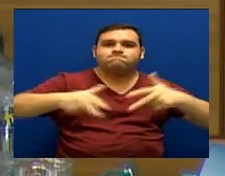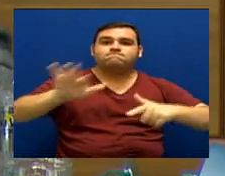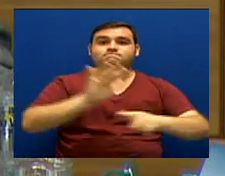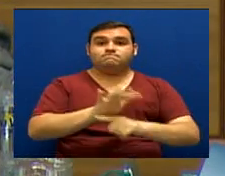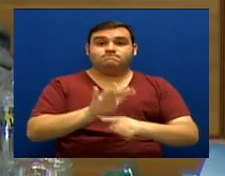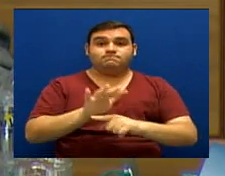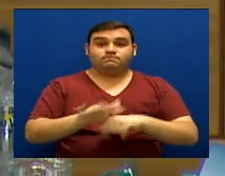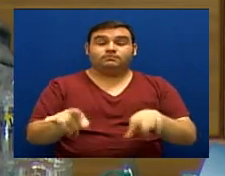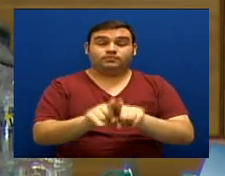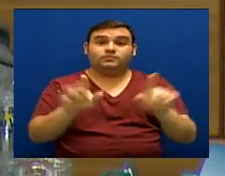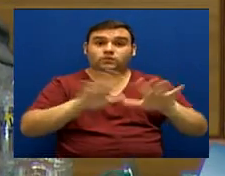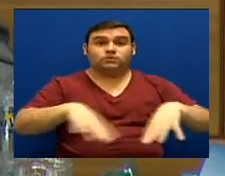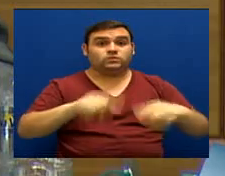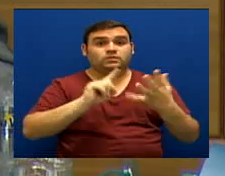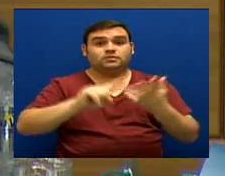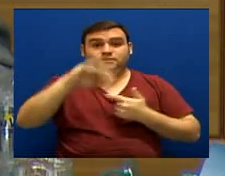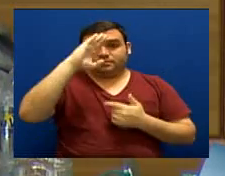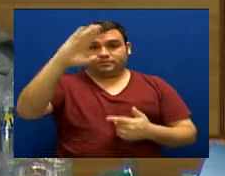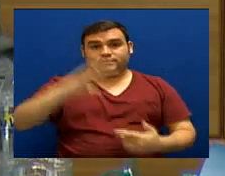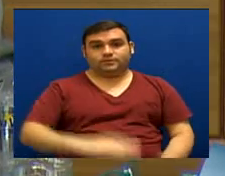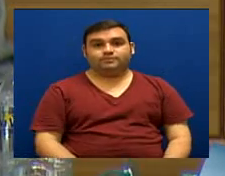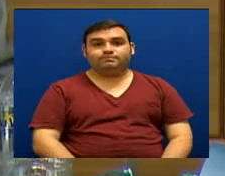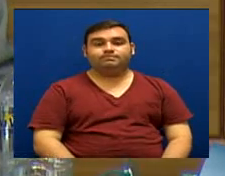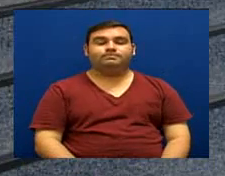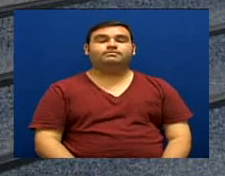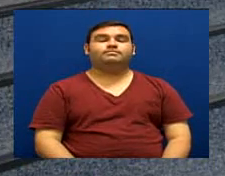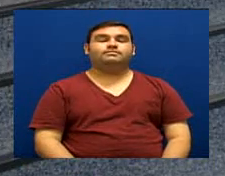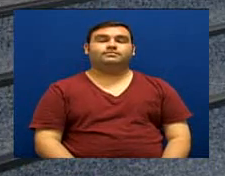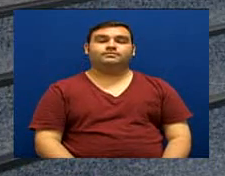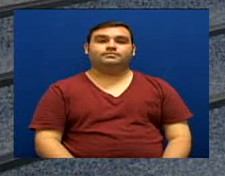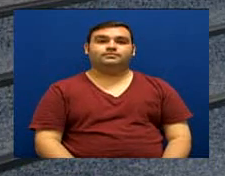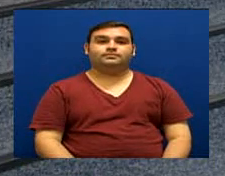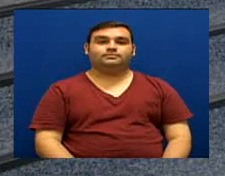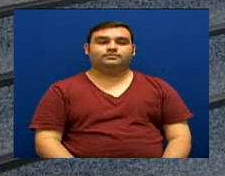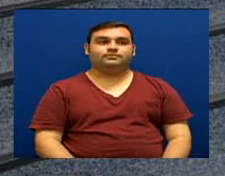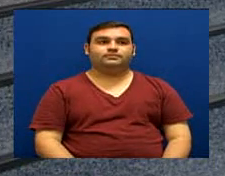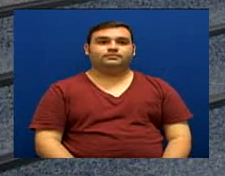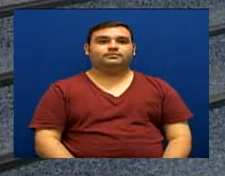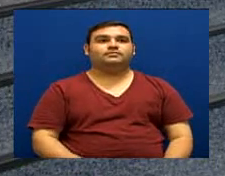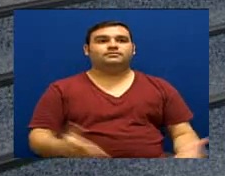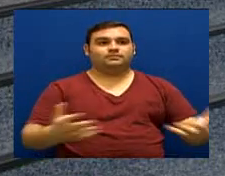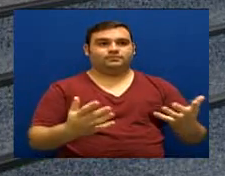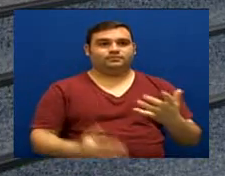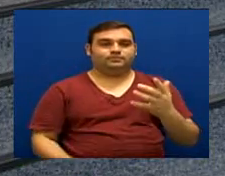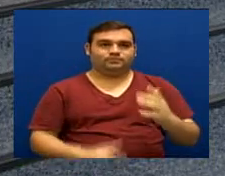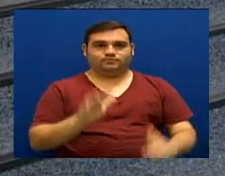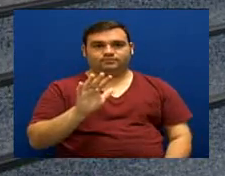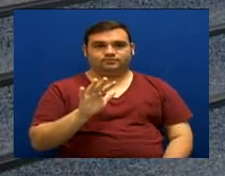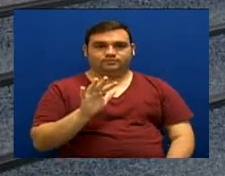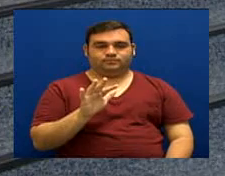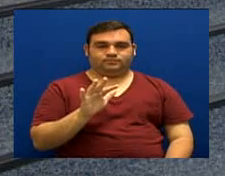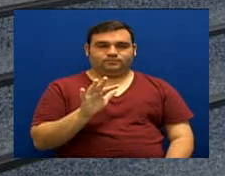elegerá o pimento quais são as prioridades sobre a palavra pra